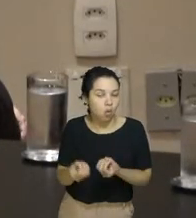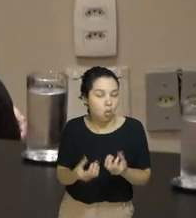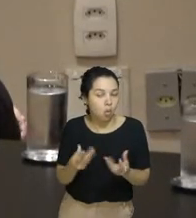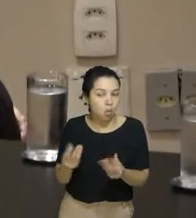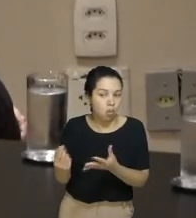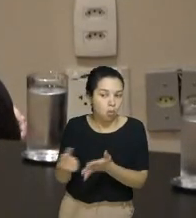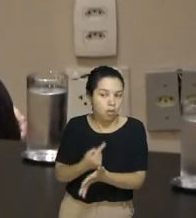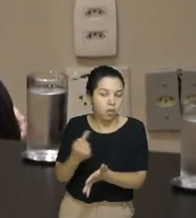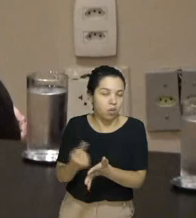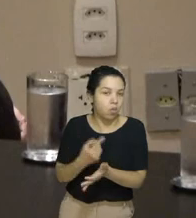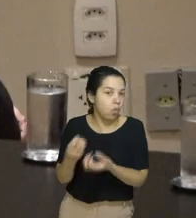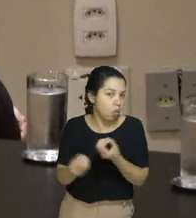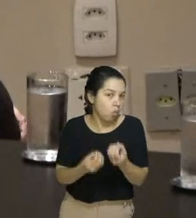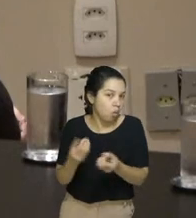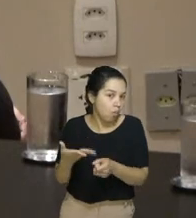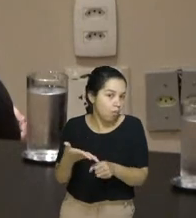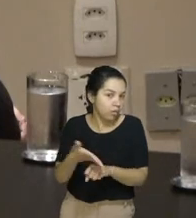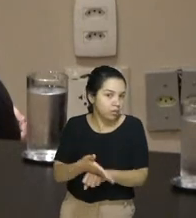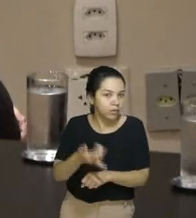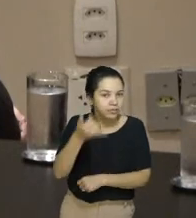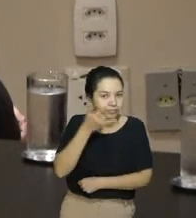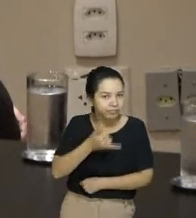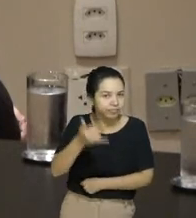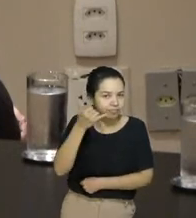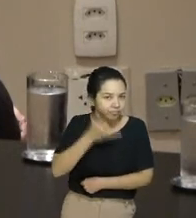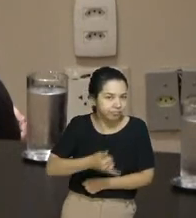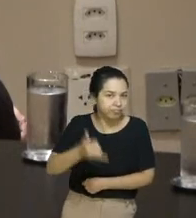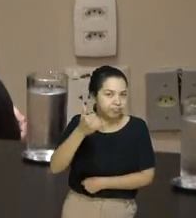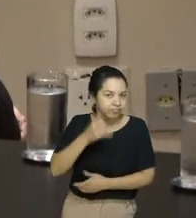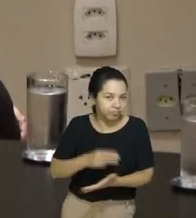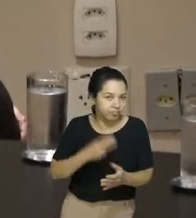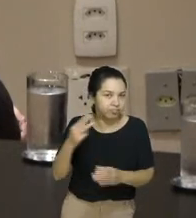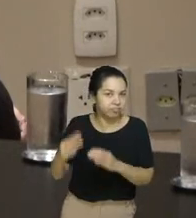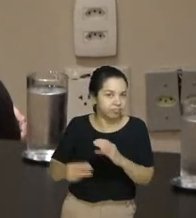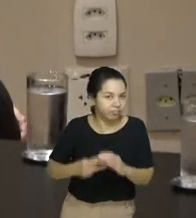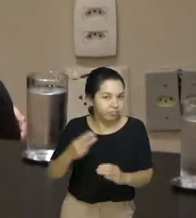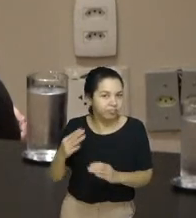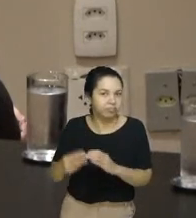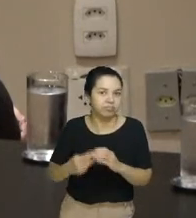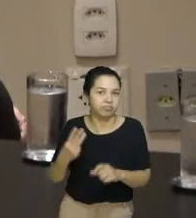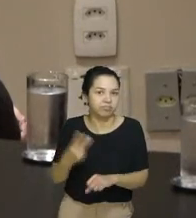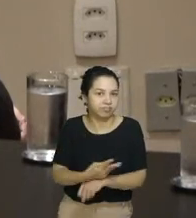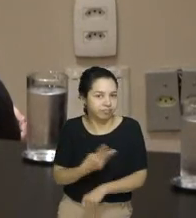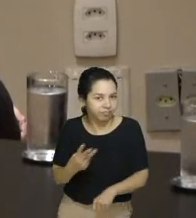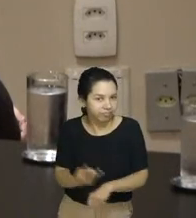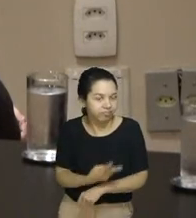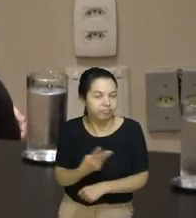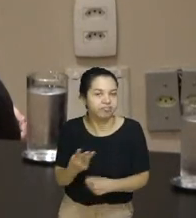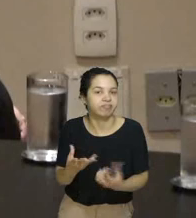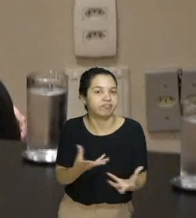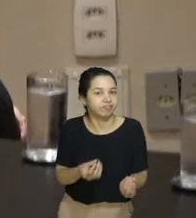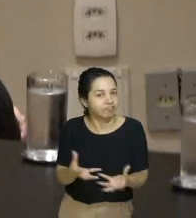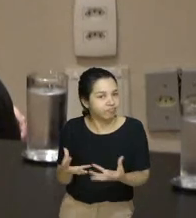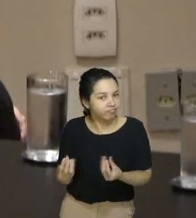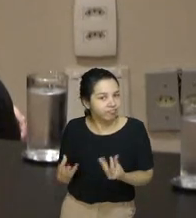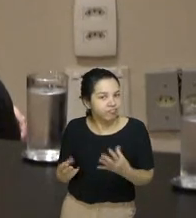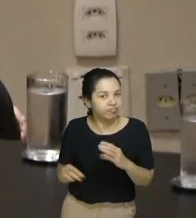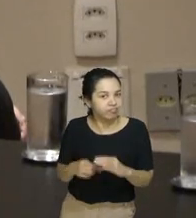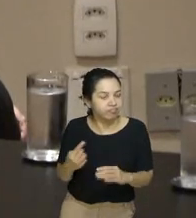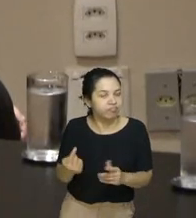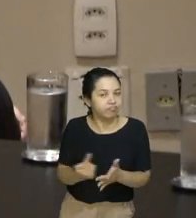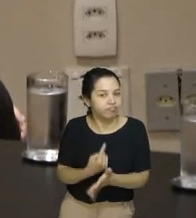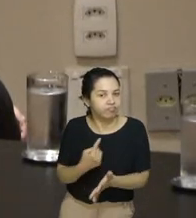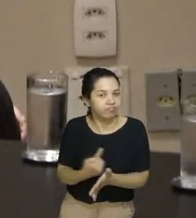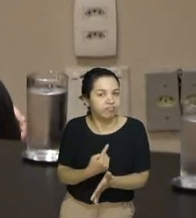entrar no CEDRA. A gente recebe ligações e ligações, e-mails e telefones e WhatsApps, né, para falar sobre isso. Aí